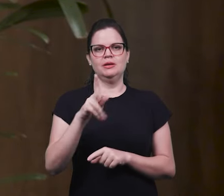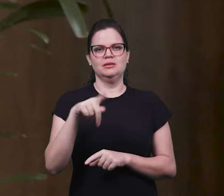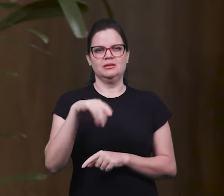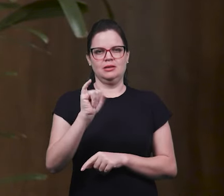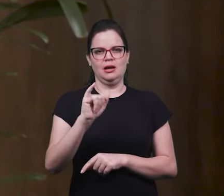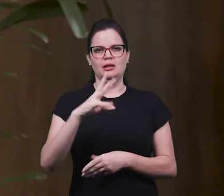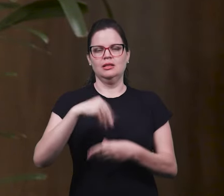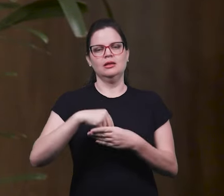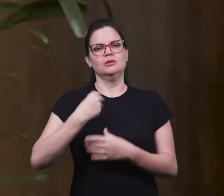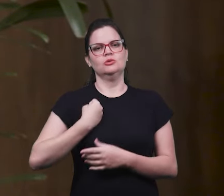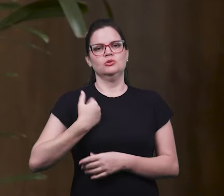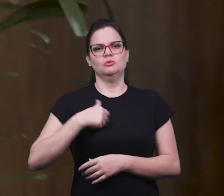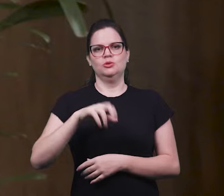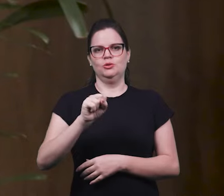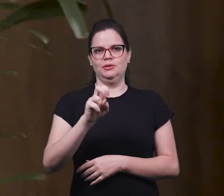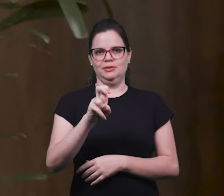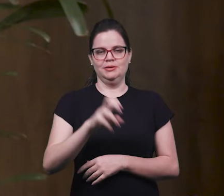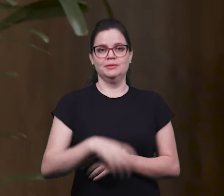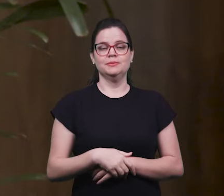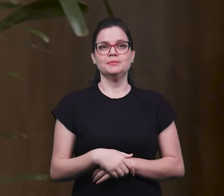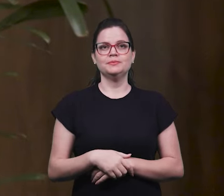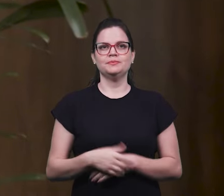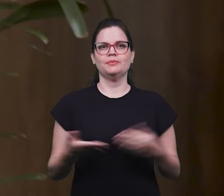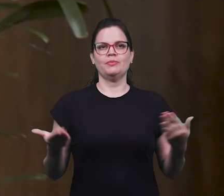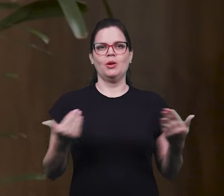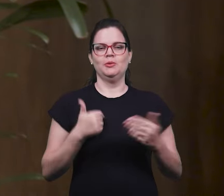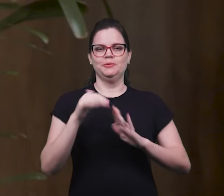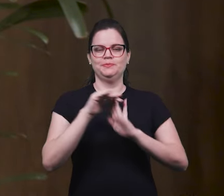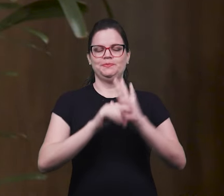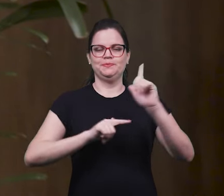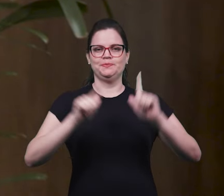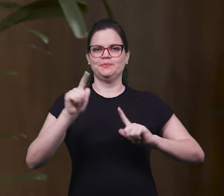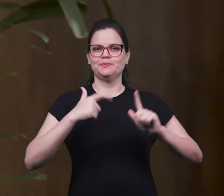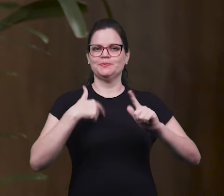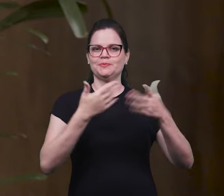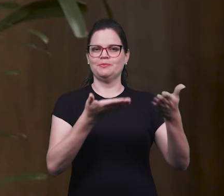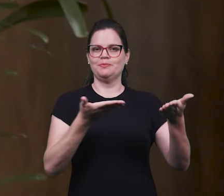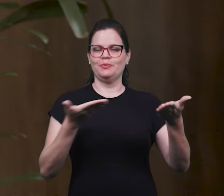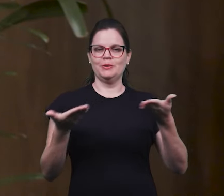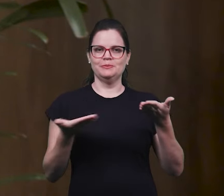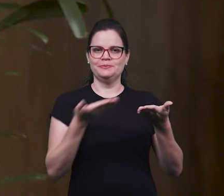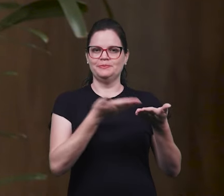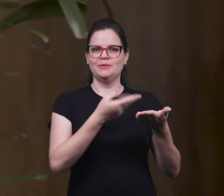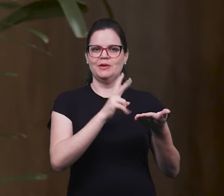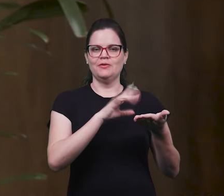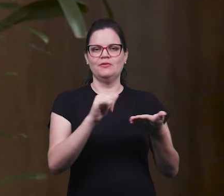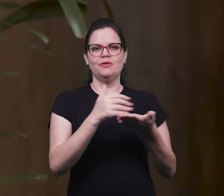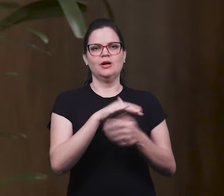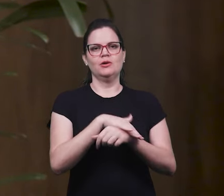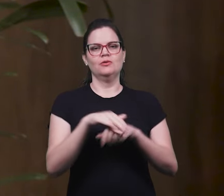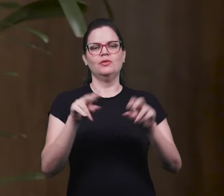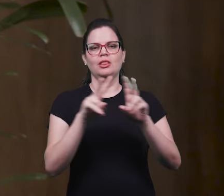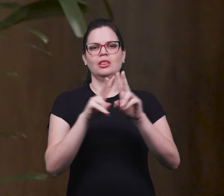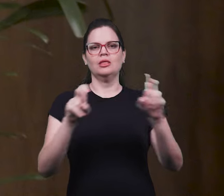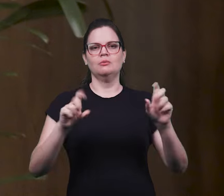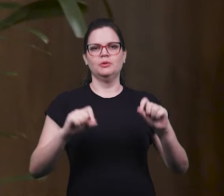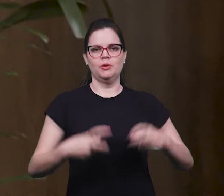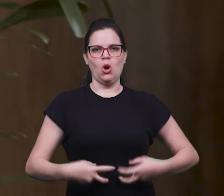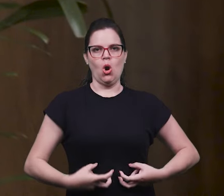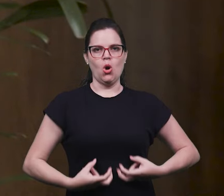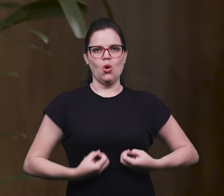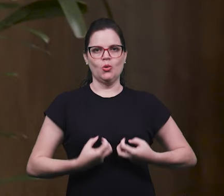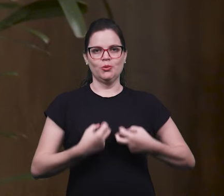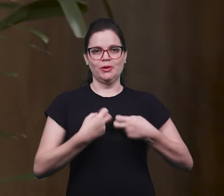Livre no canal 85 e no programa de hoje eu trouxe aqui uma convidada que vai conversar comigo sobre o tema